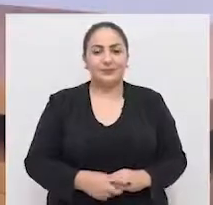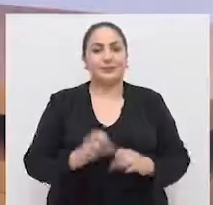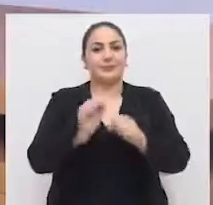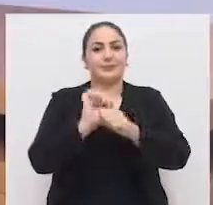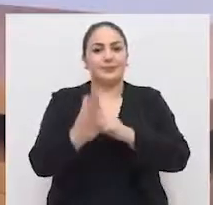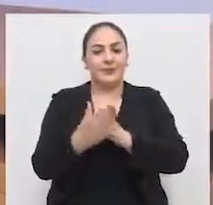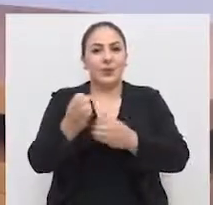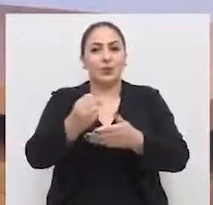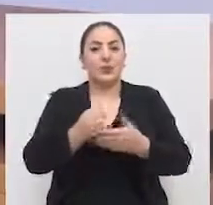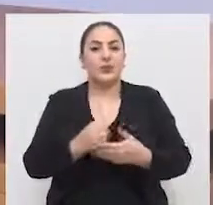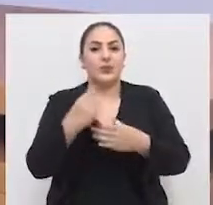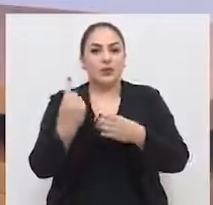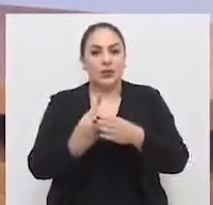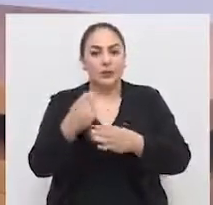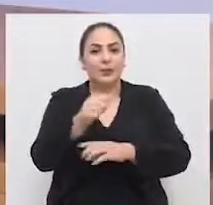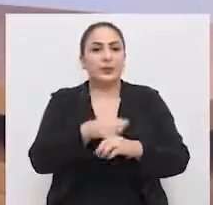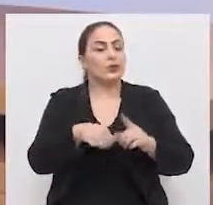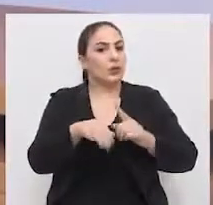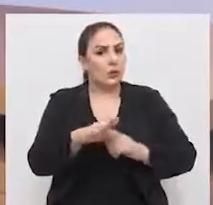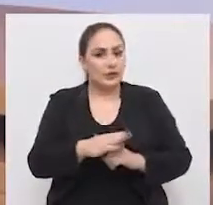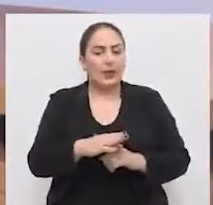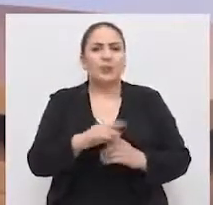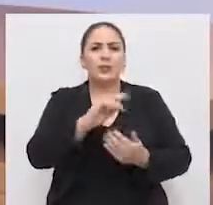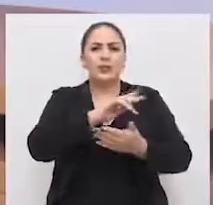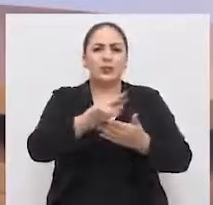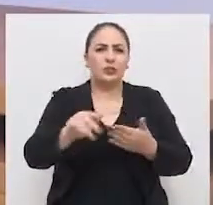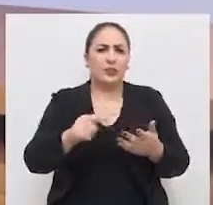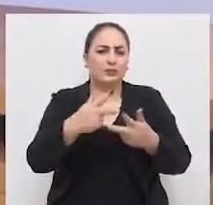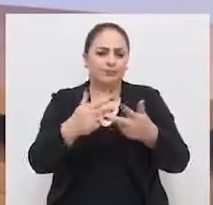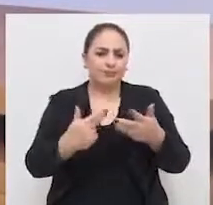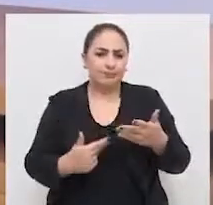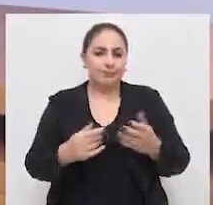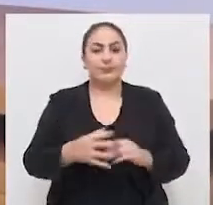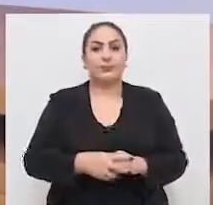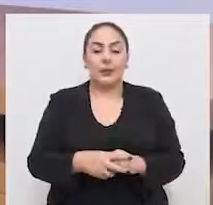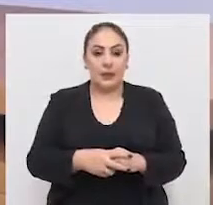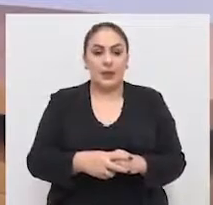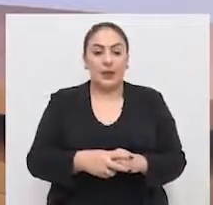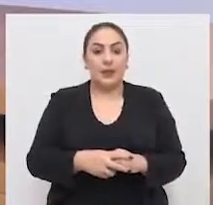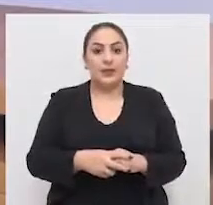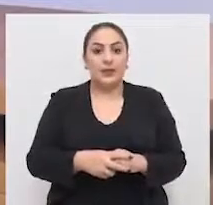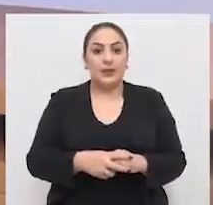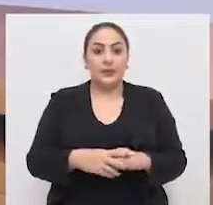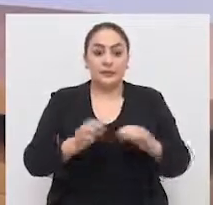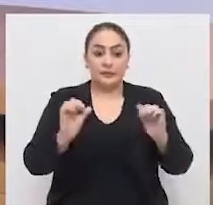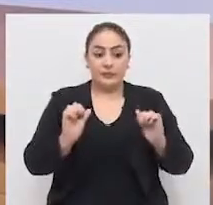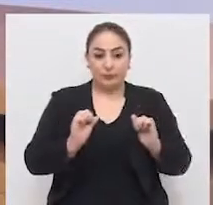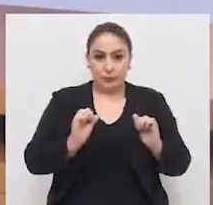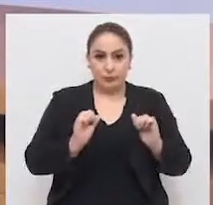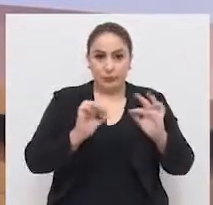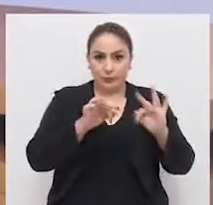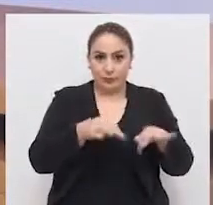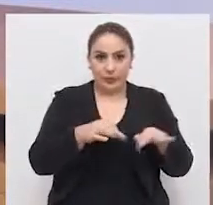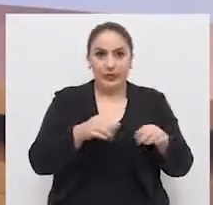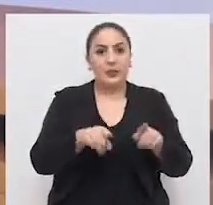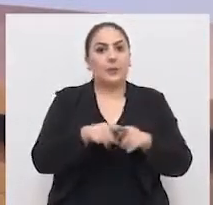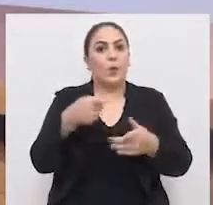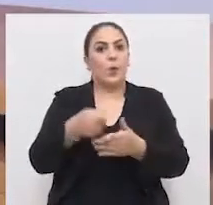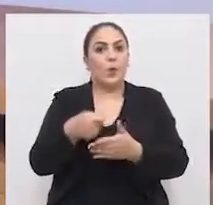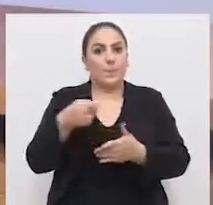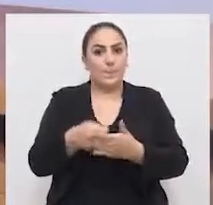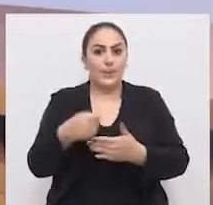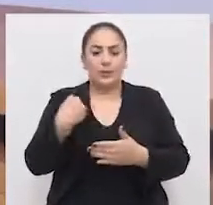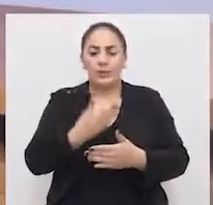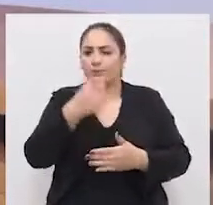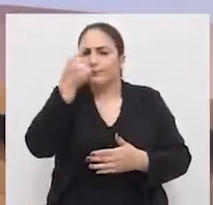A Covid trouxe o isolamento social e uma série de consequências. Nos tirou da zona de conforto e nos